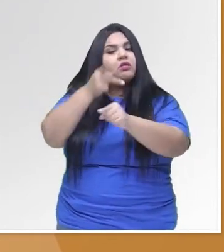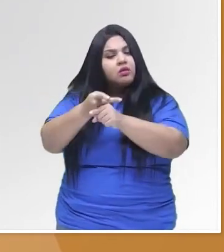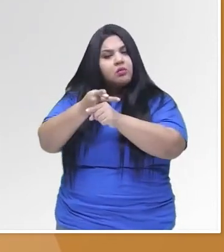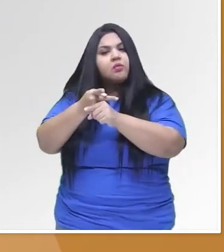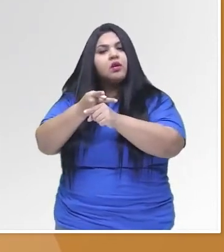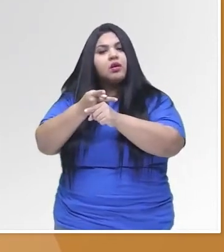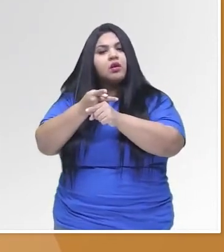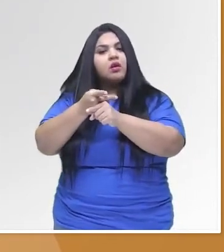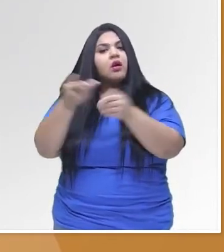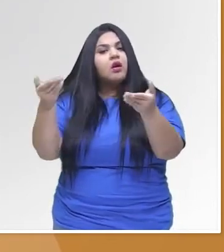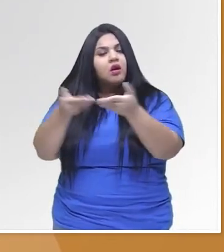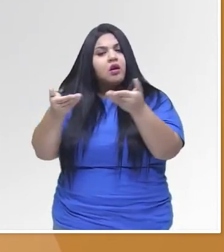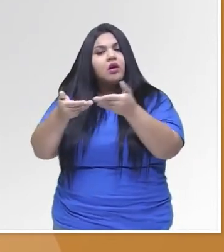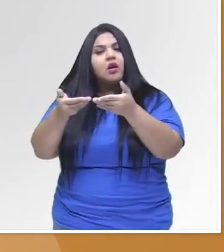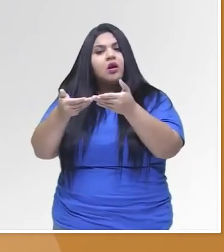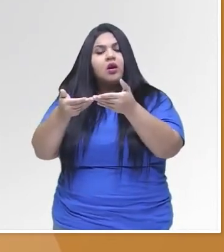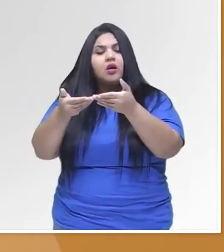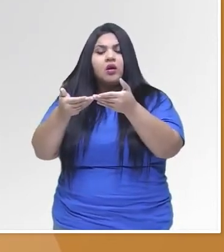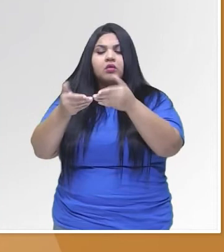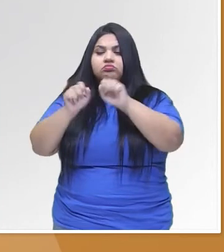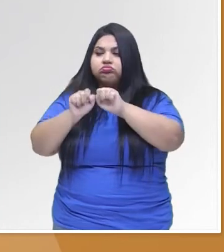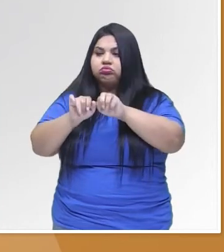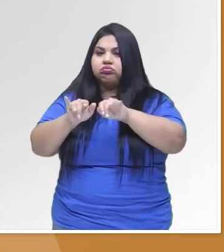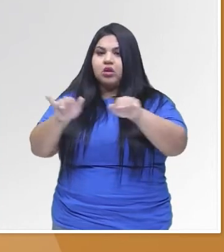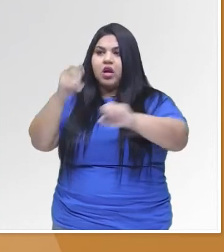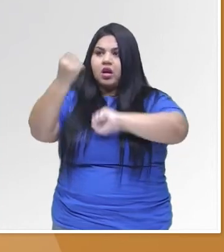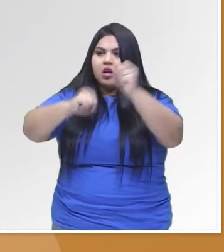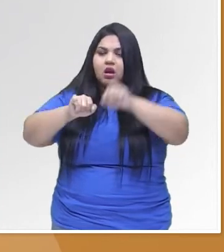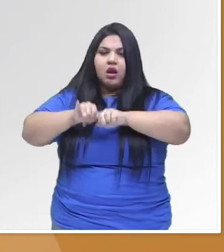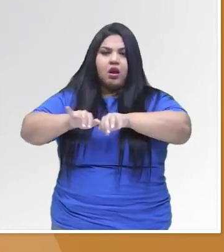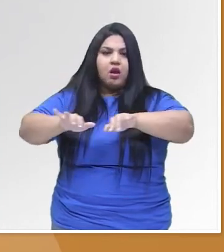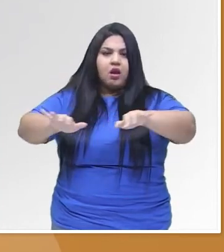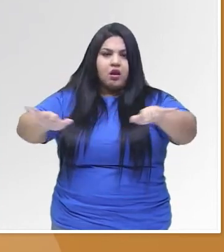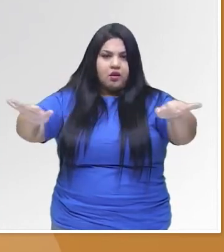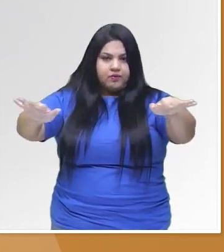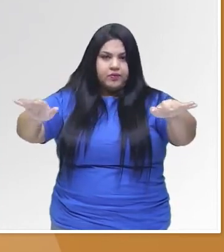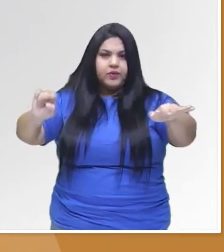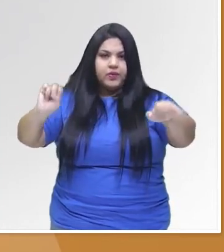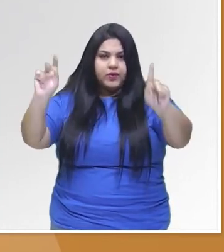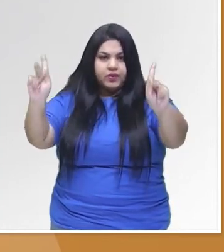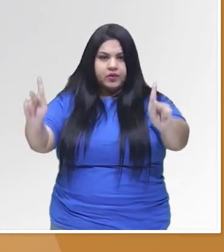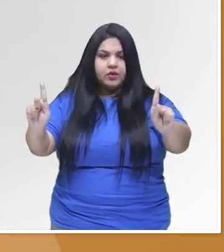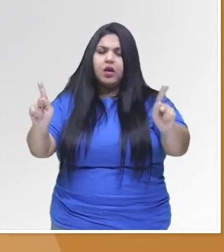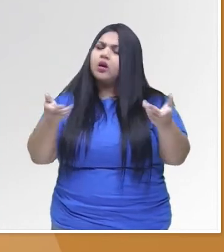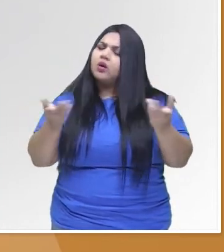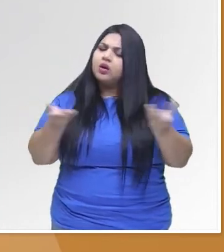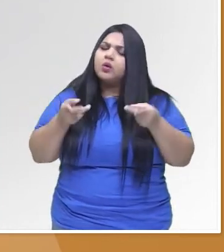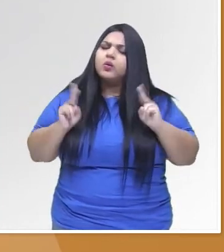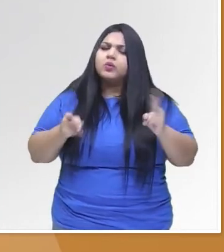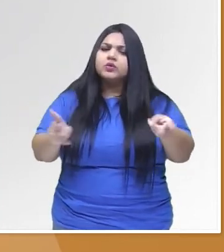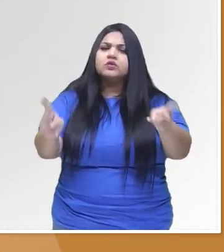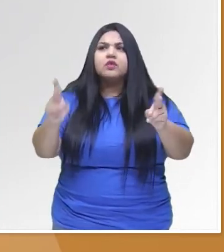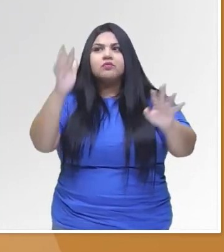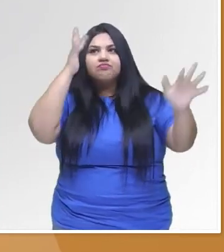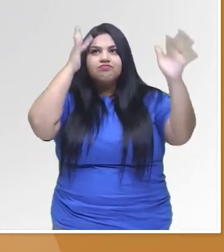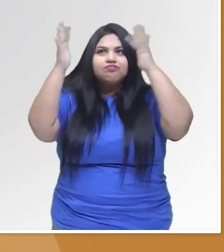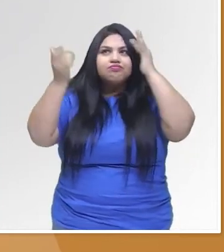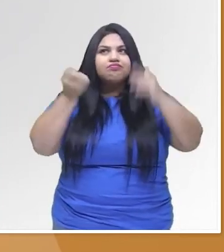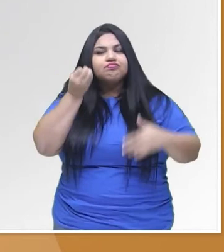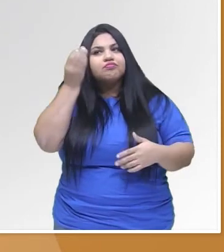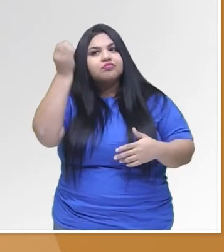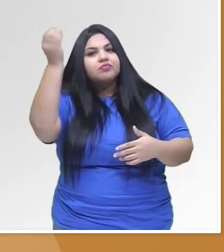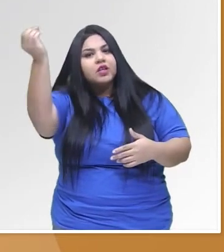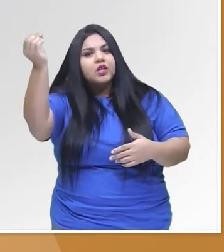agora as indústrias se espalham aí Brasil afora, tá bom? Vamos continuar nossa viagem, então, pelos